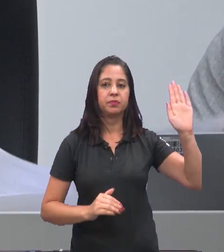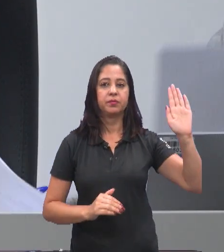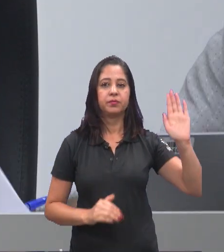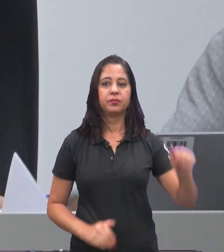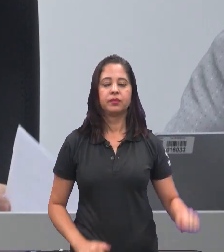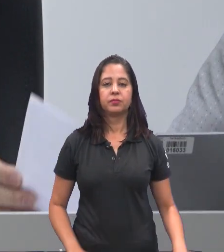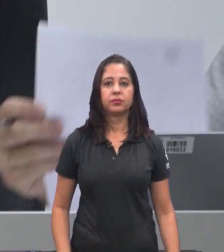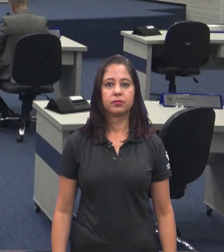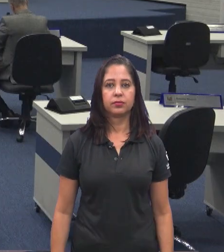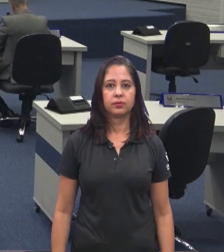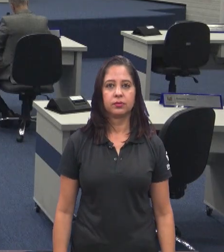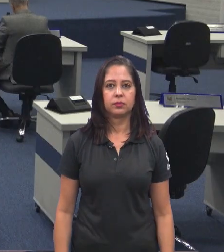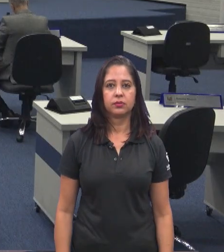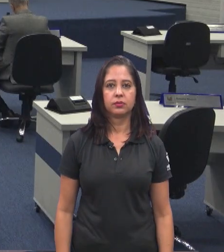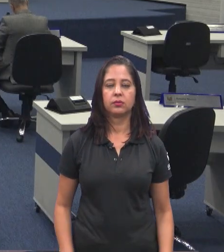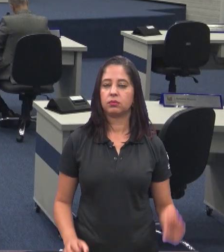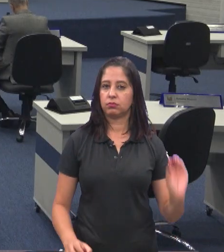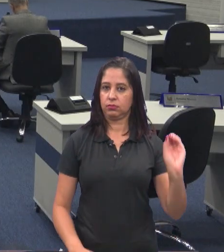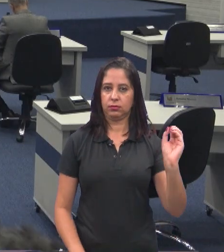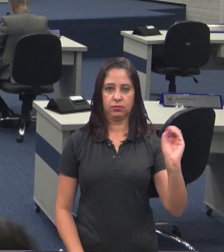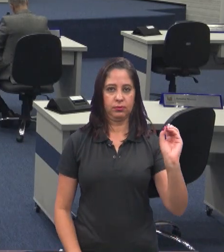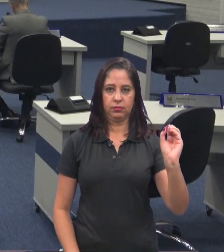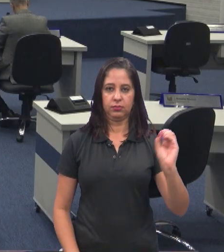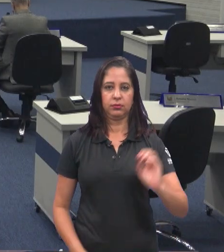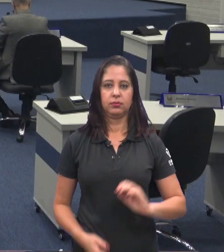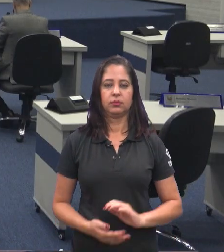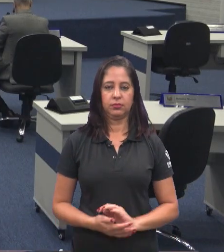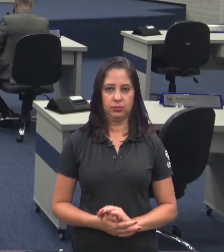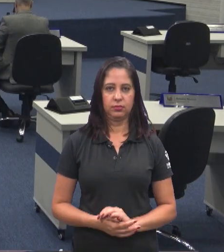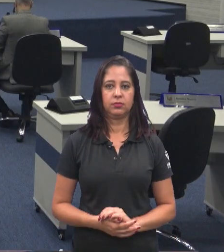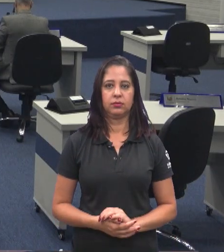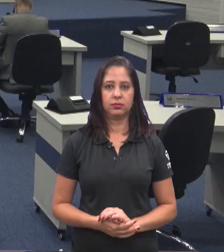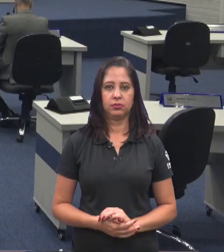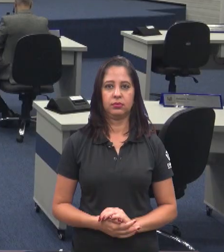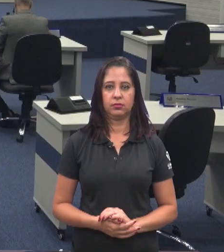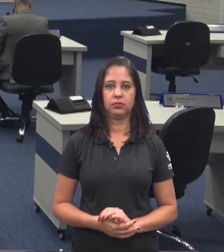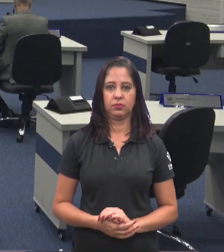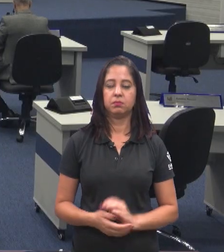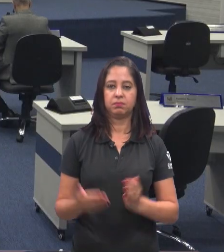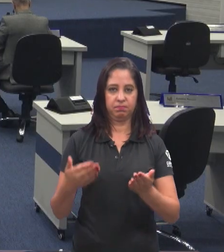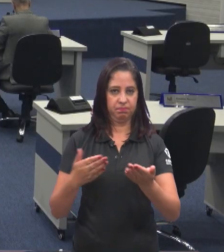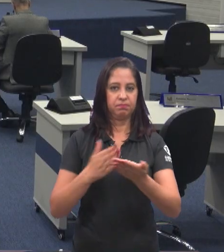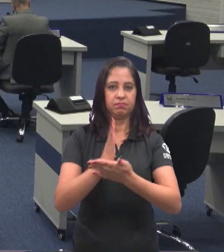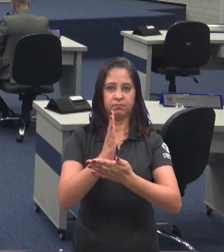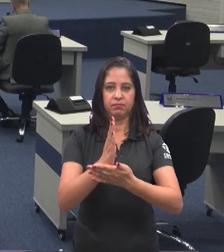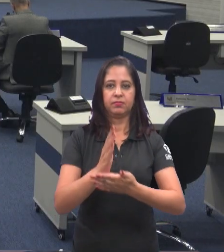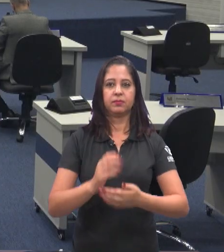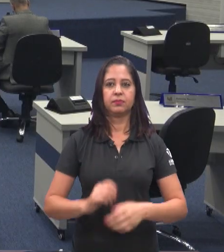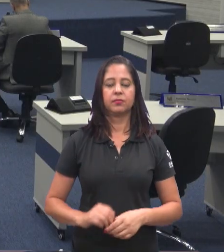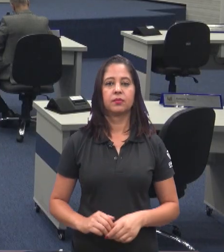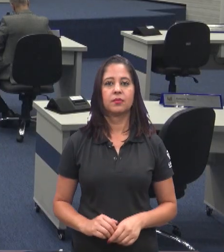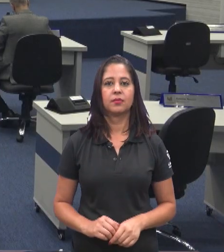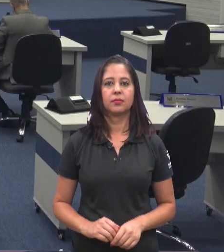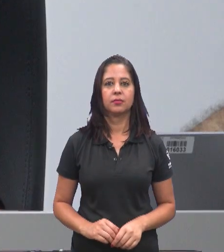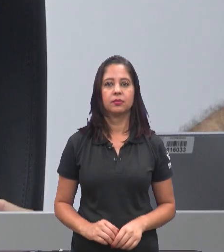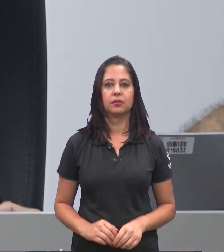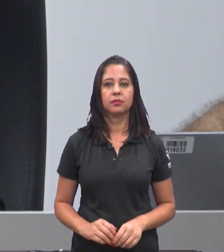que se manifestem. Nenhuma manifestação. Sem nenhuma manifestação contrária, está aprovado por